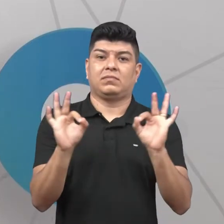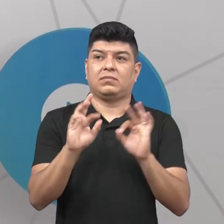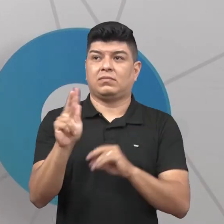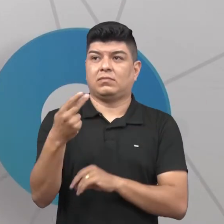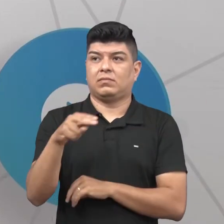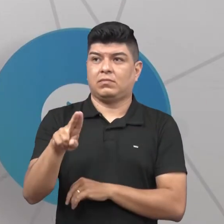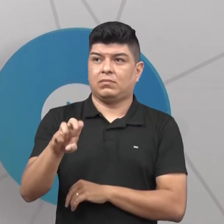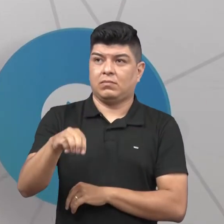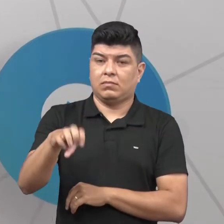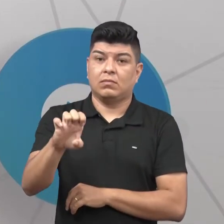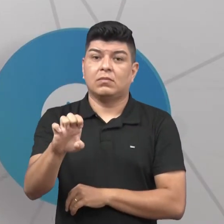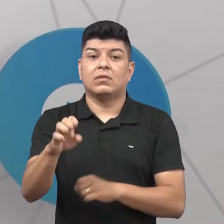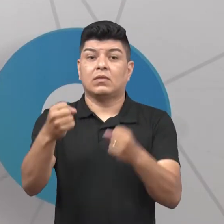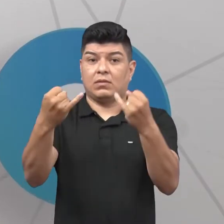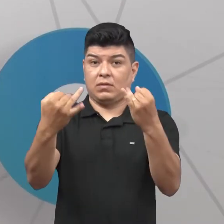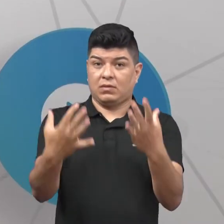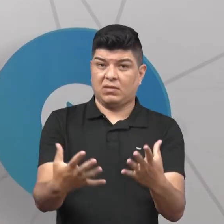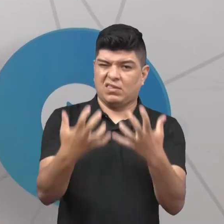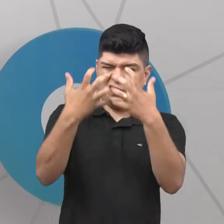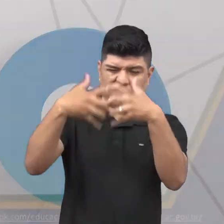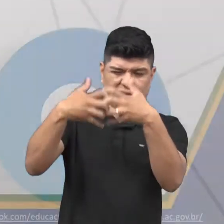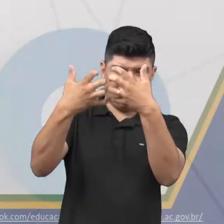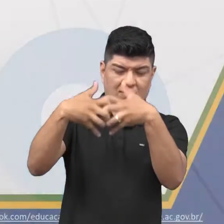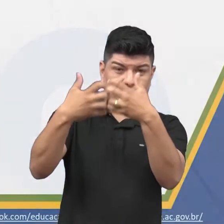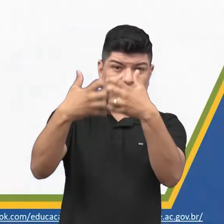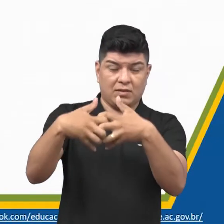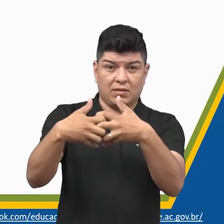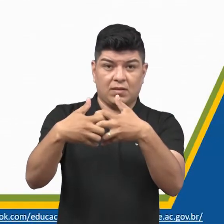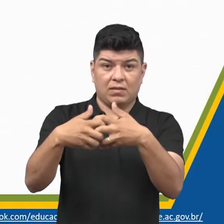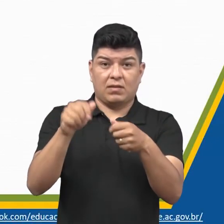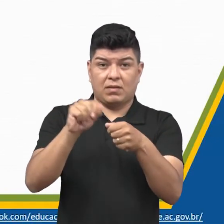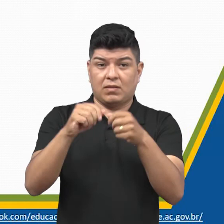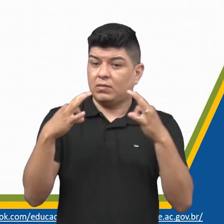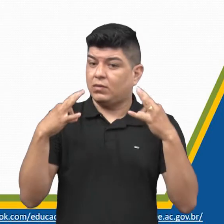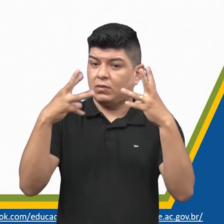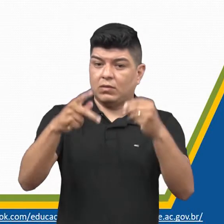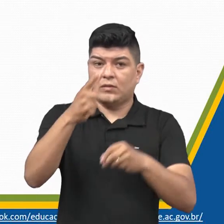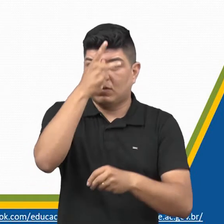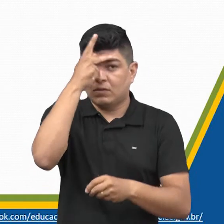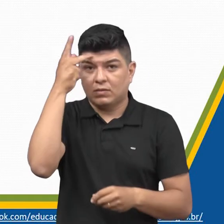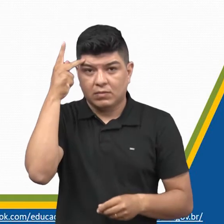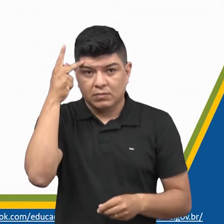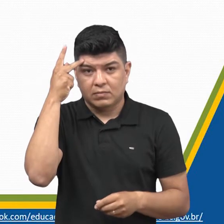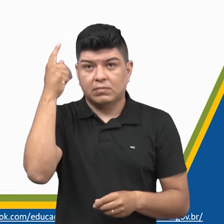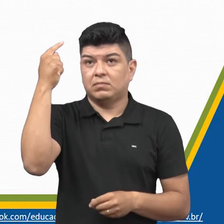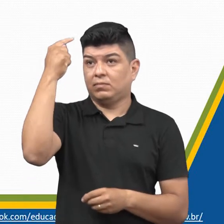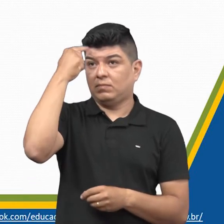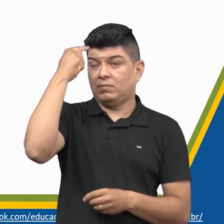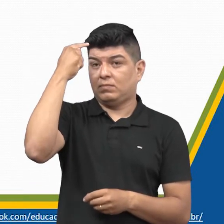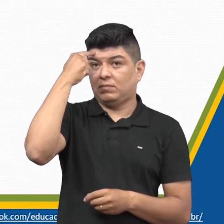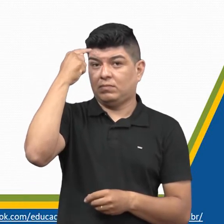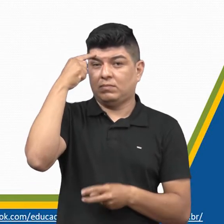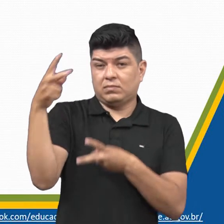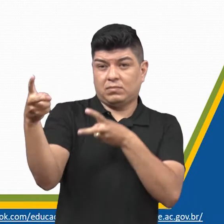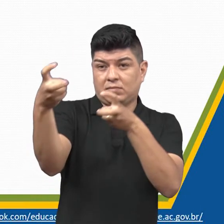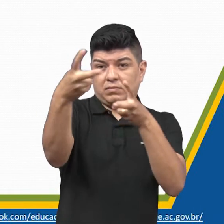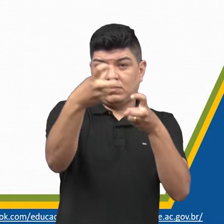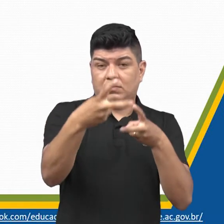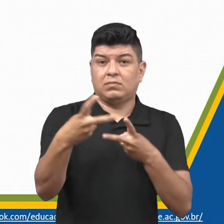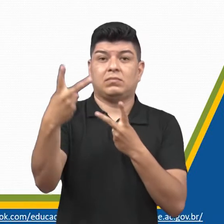ele já fala que aí nós temos uma outra complexidade, que é fazer com que todas as pessoas tenham uma mesma percepção